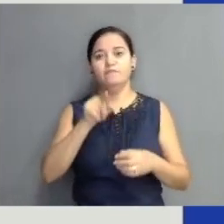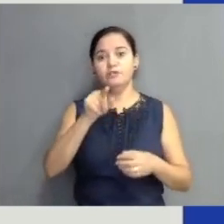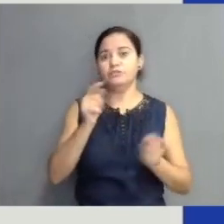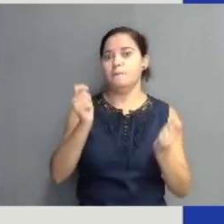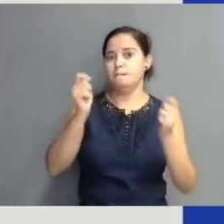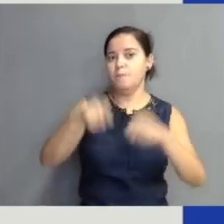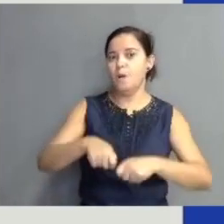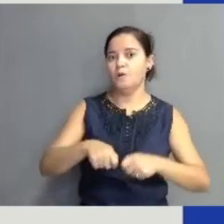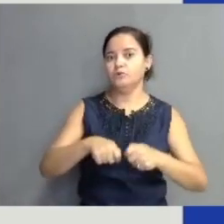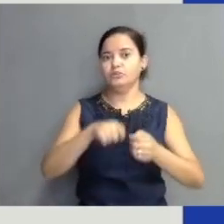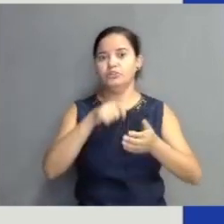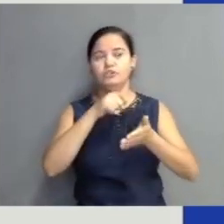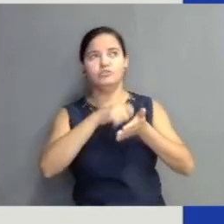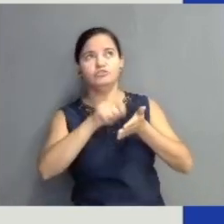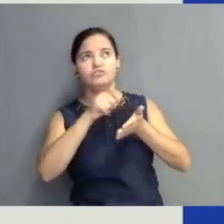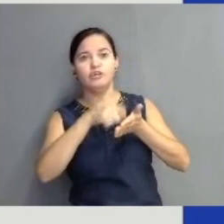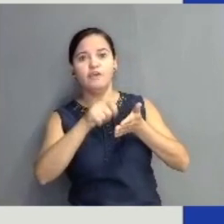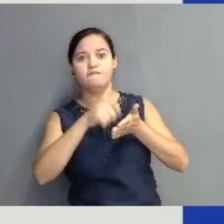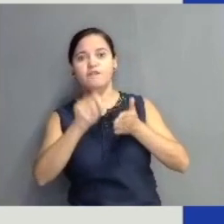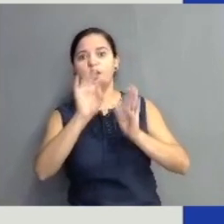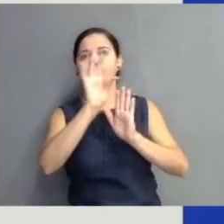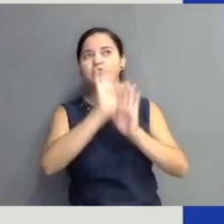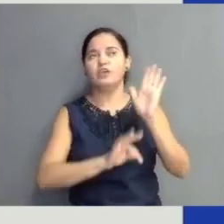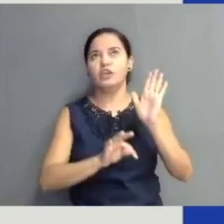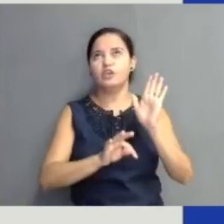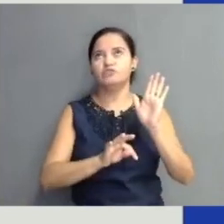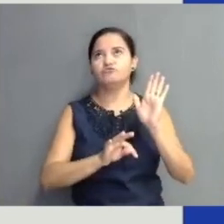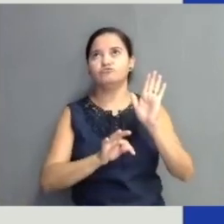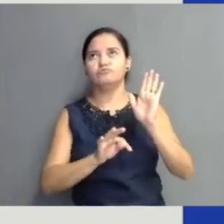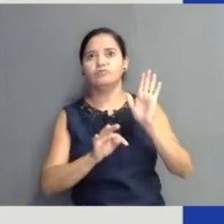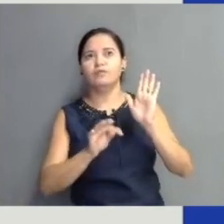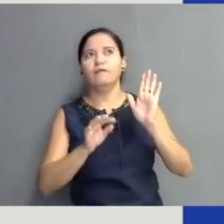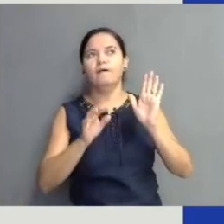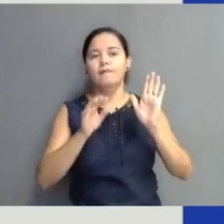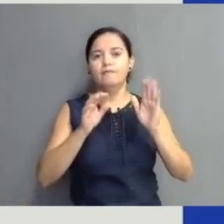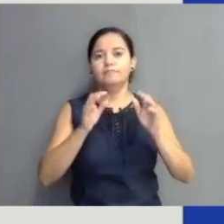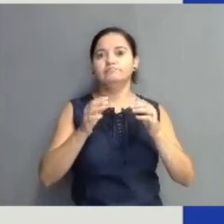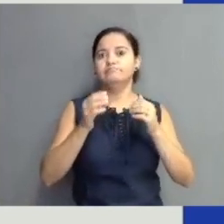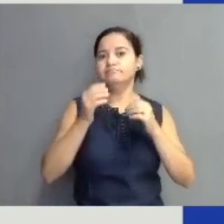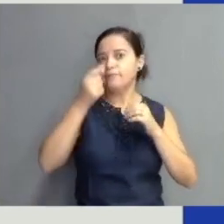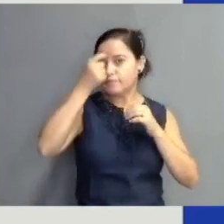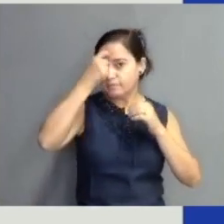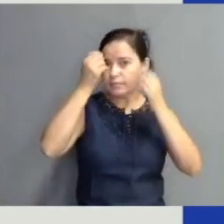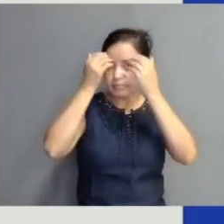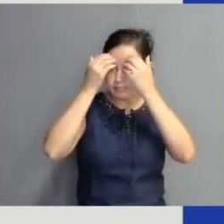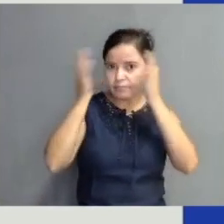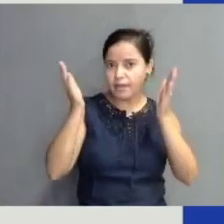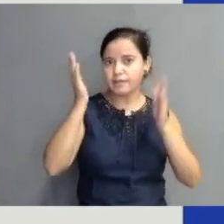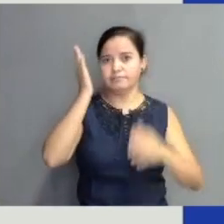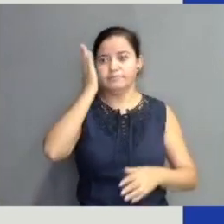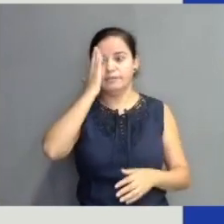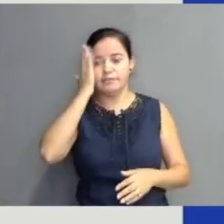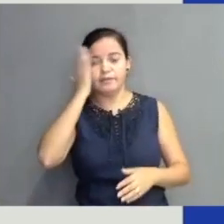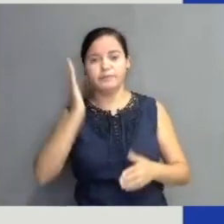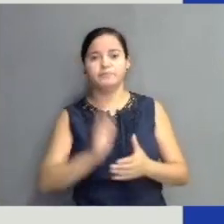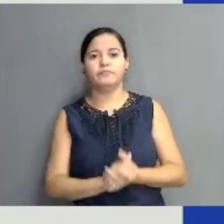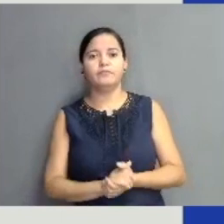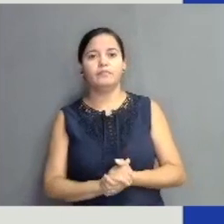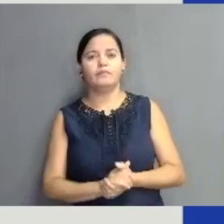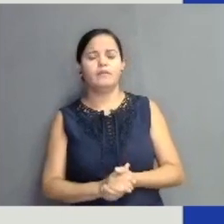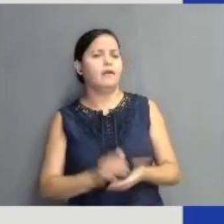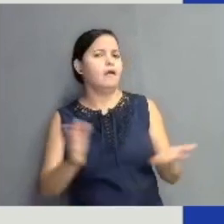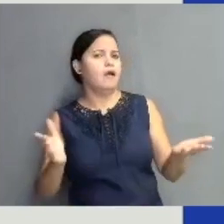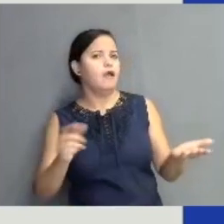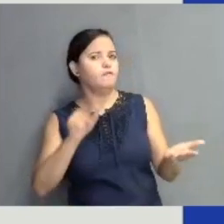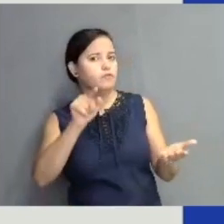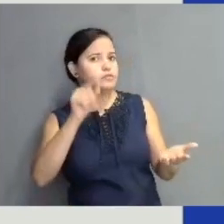sem máscaras, né? Tornando o texto mais claro. 5. Você verá com clareza o que o autor quis